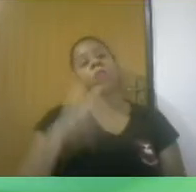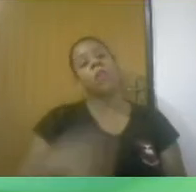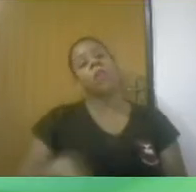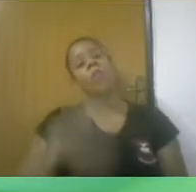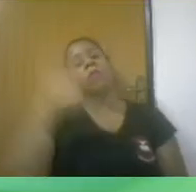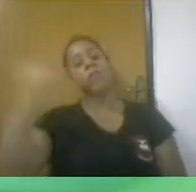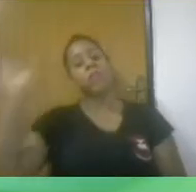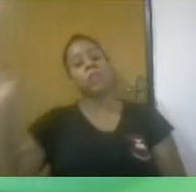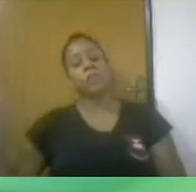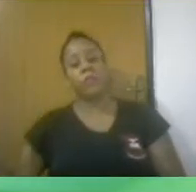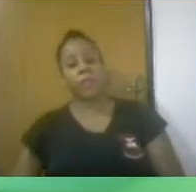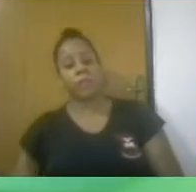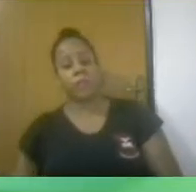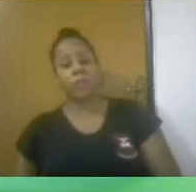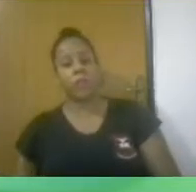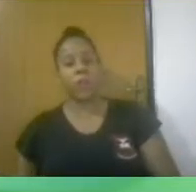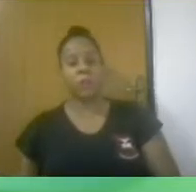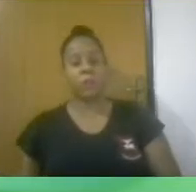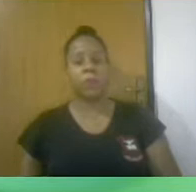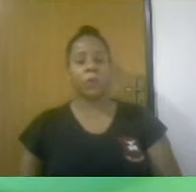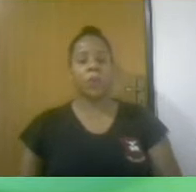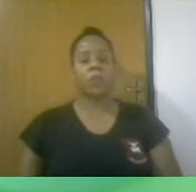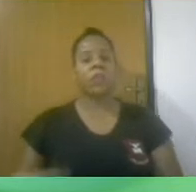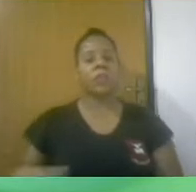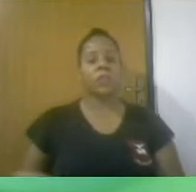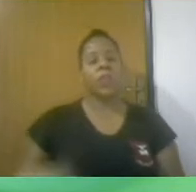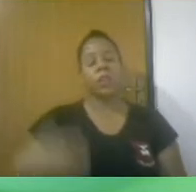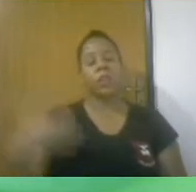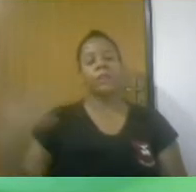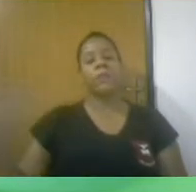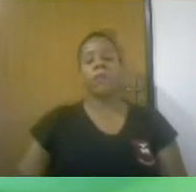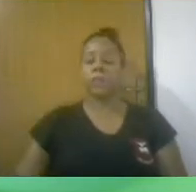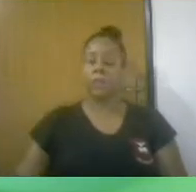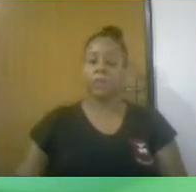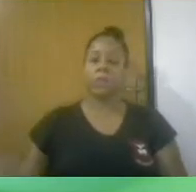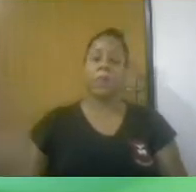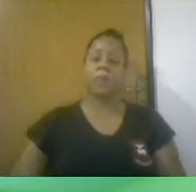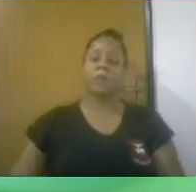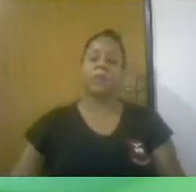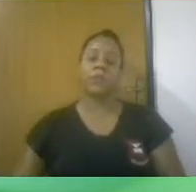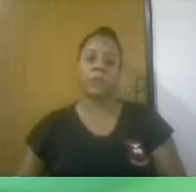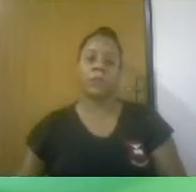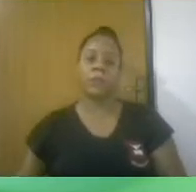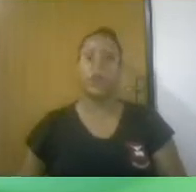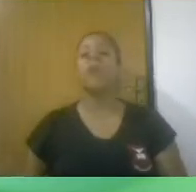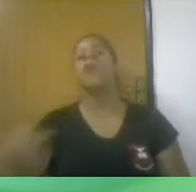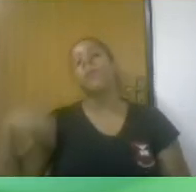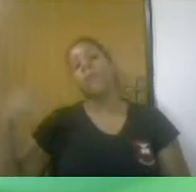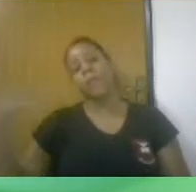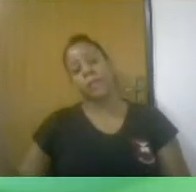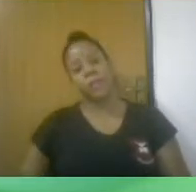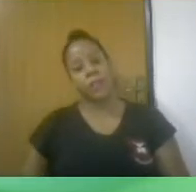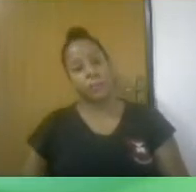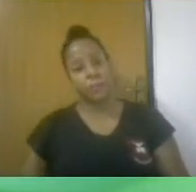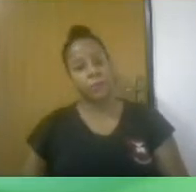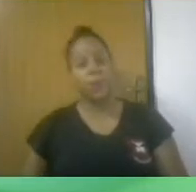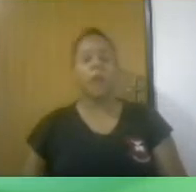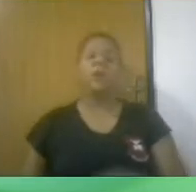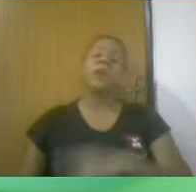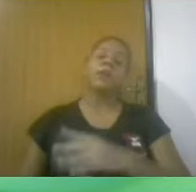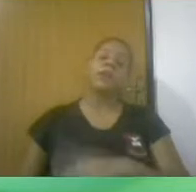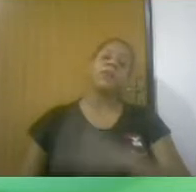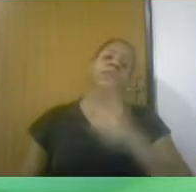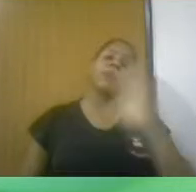e todo o que tivesse do lado de Portugal, todas as terras que fossem descobertas do lado de Portugal, pertenceria a